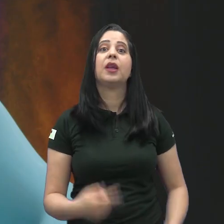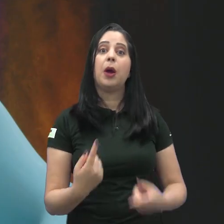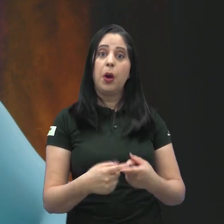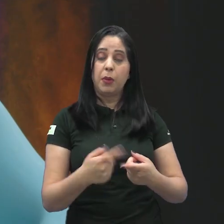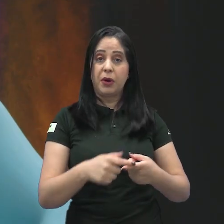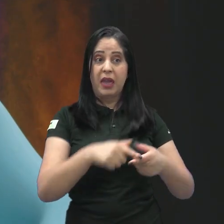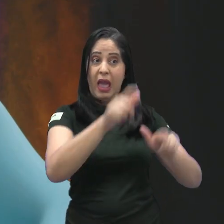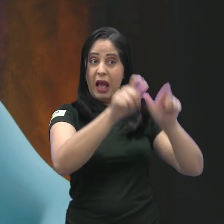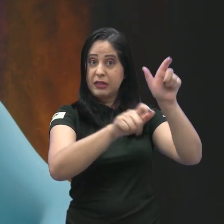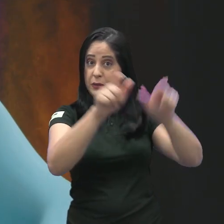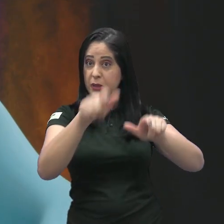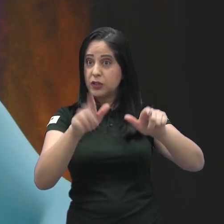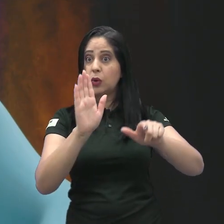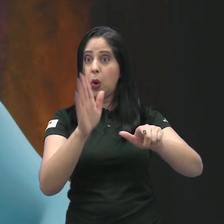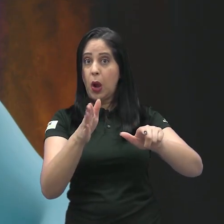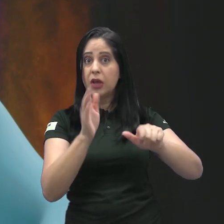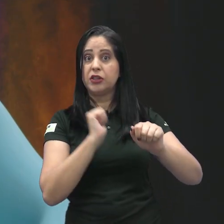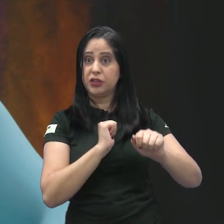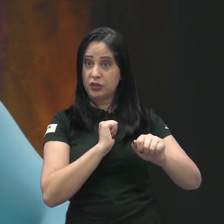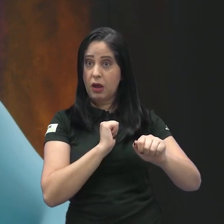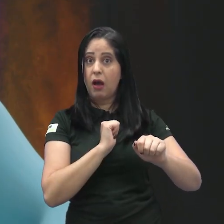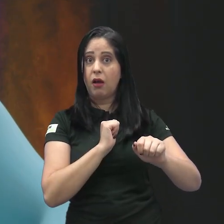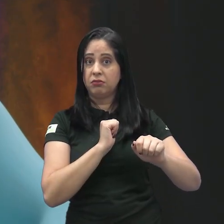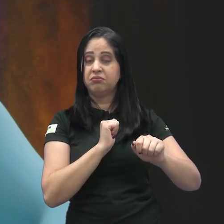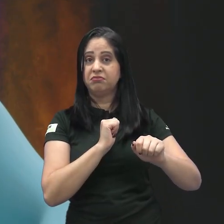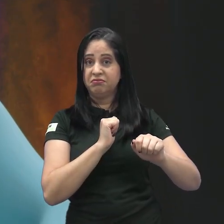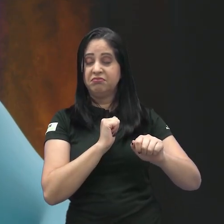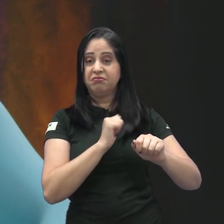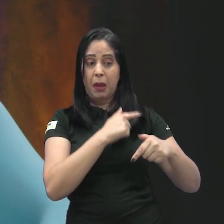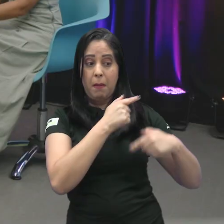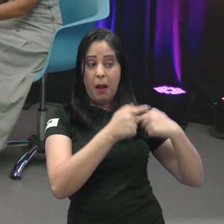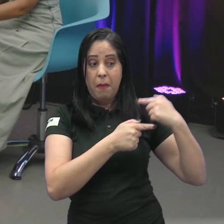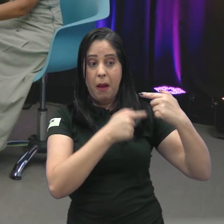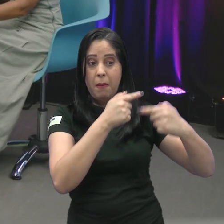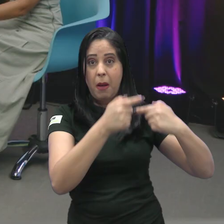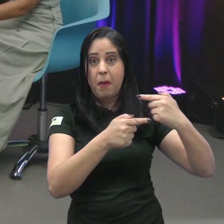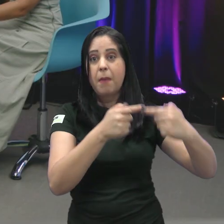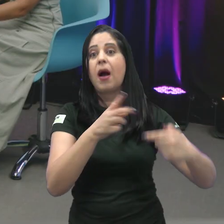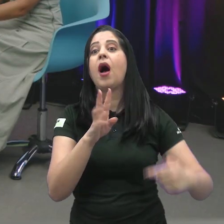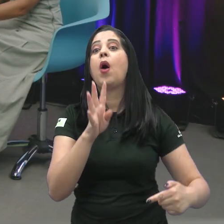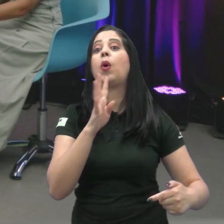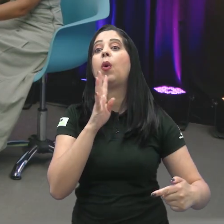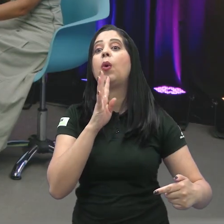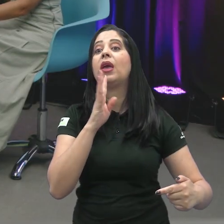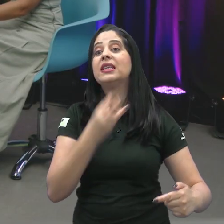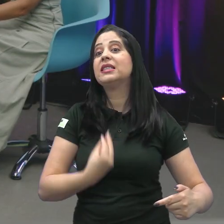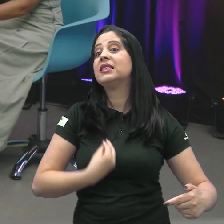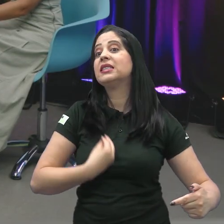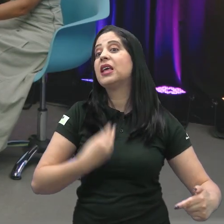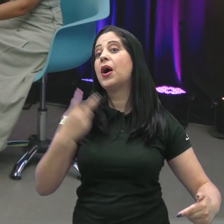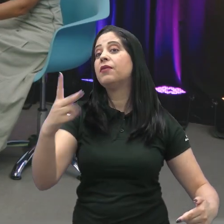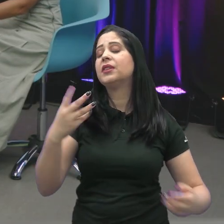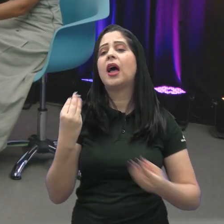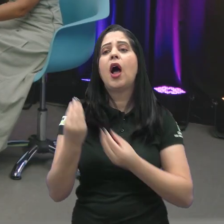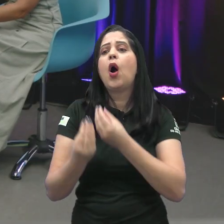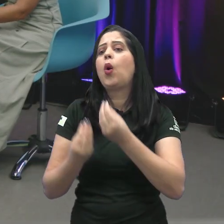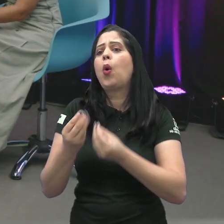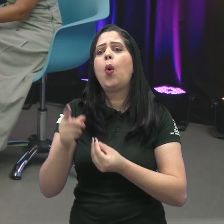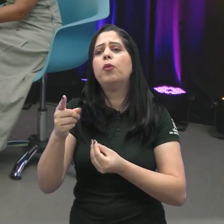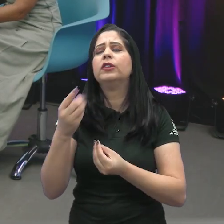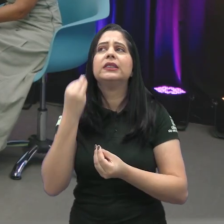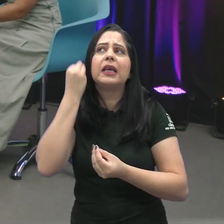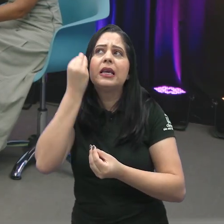porque são várias gerações, né, que passaram por essa história da política, conhecer um pouquinho mais do como você chegou através das